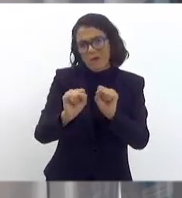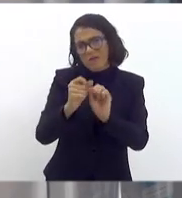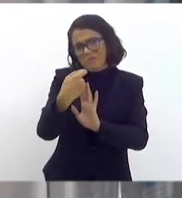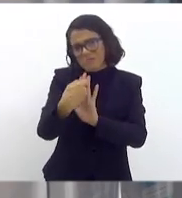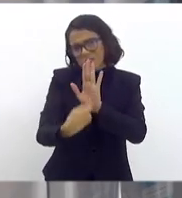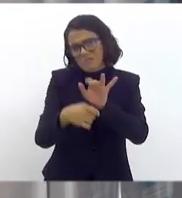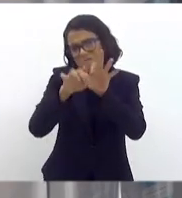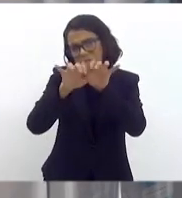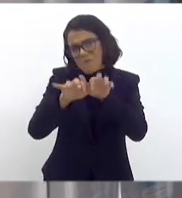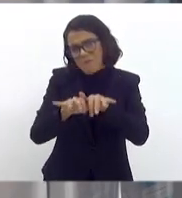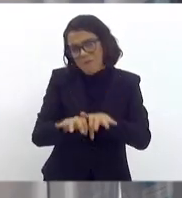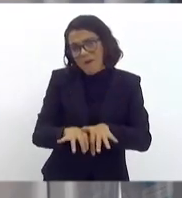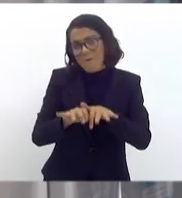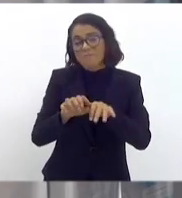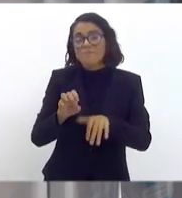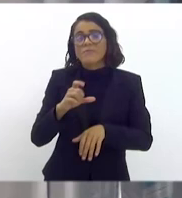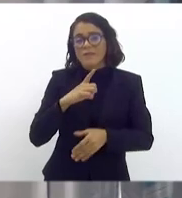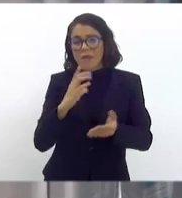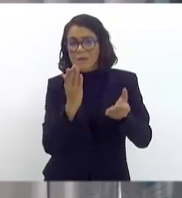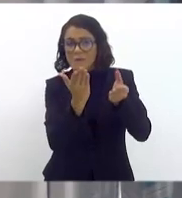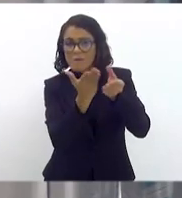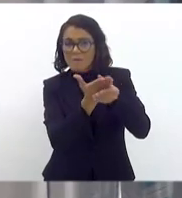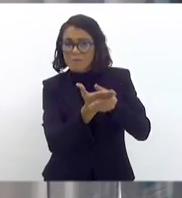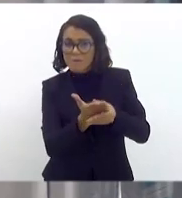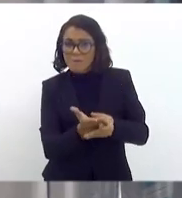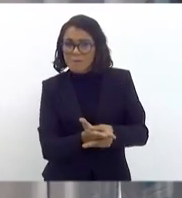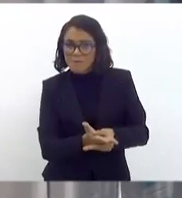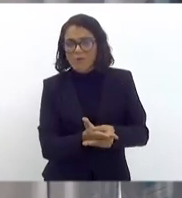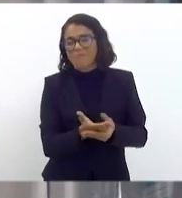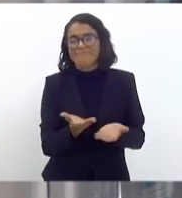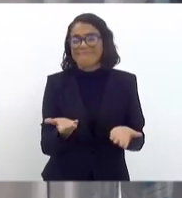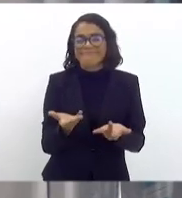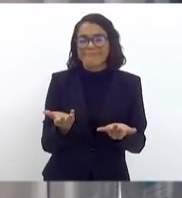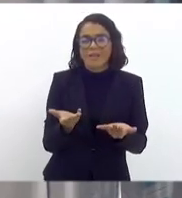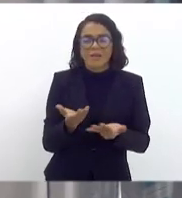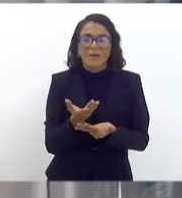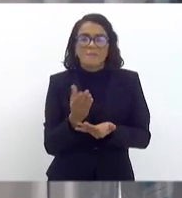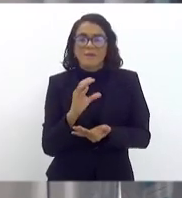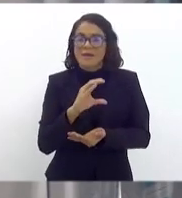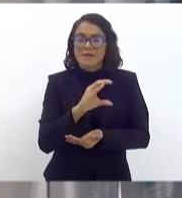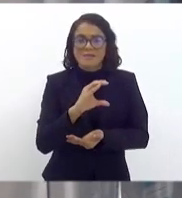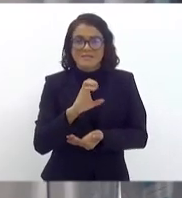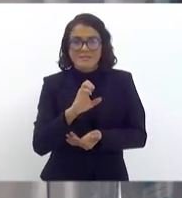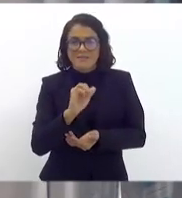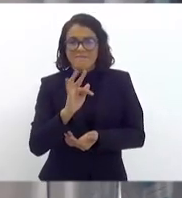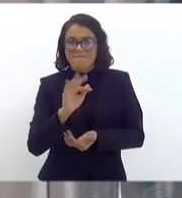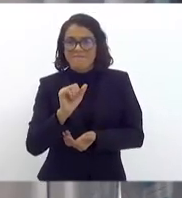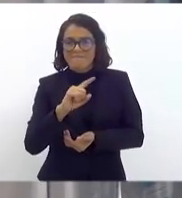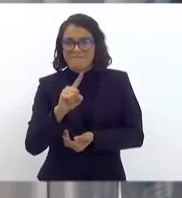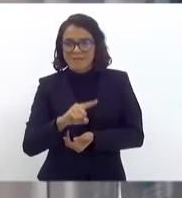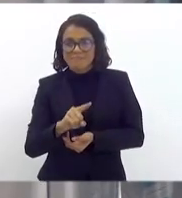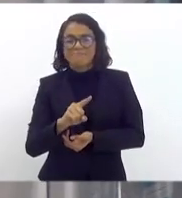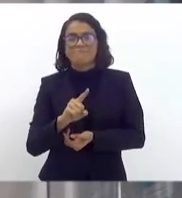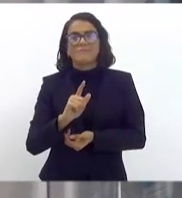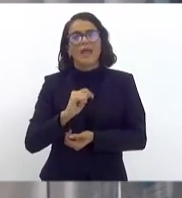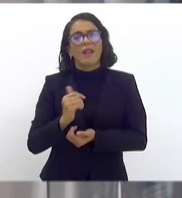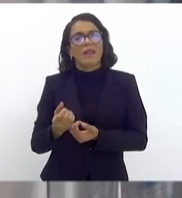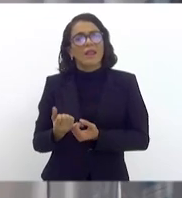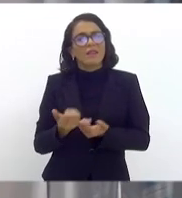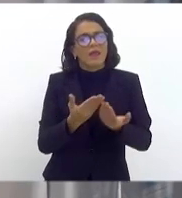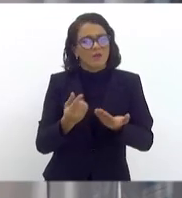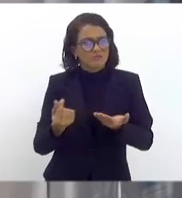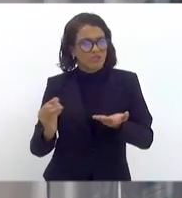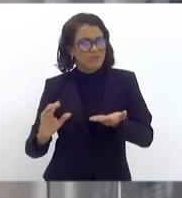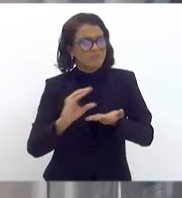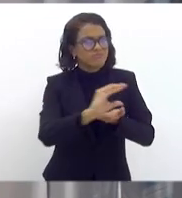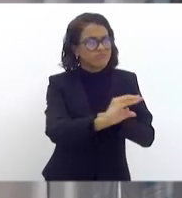escrito. Se em algum processo, enfim, para a Cefaz, eles tenham dado esses créditos